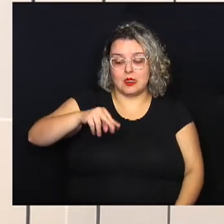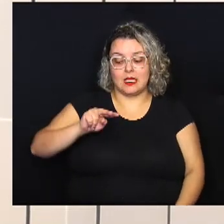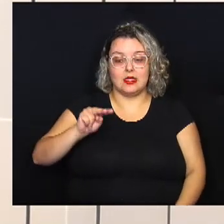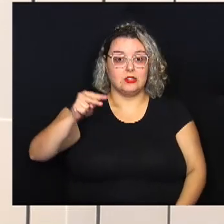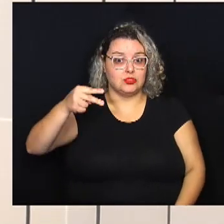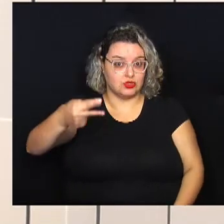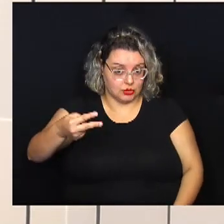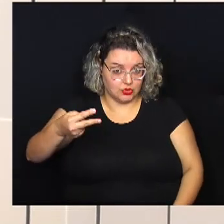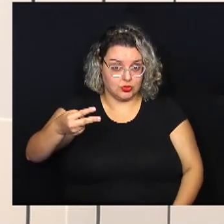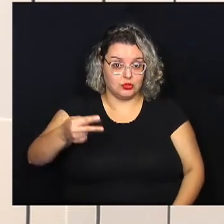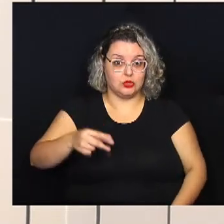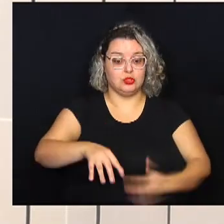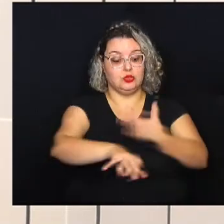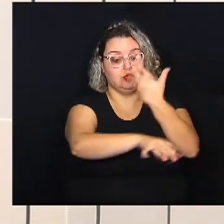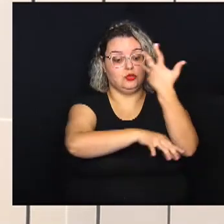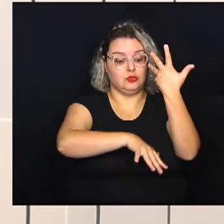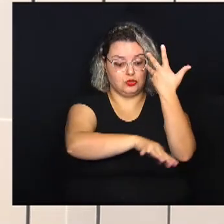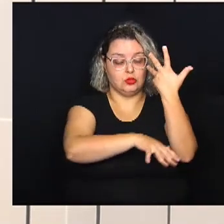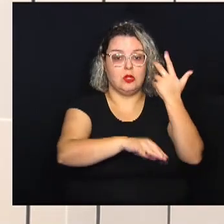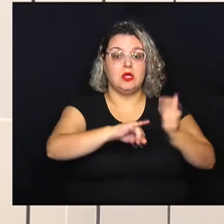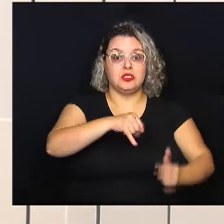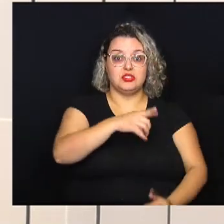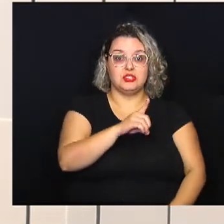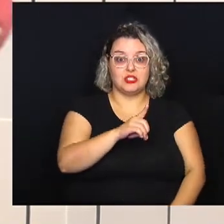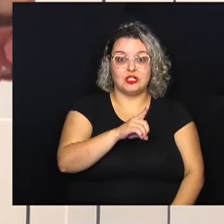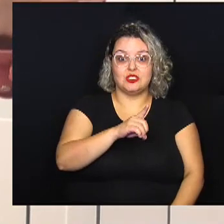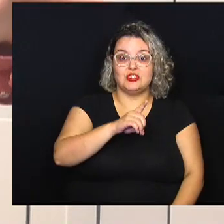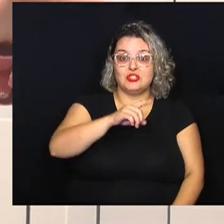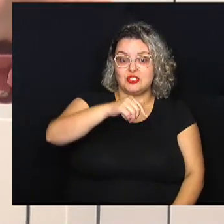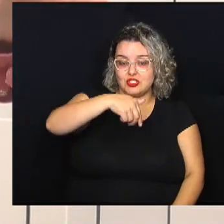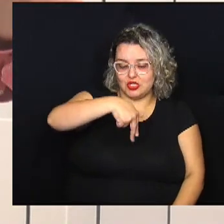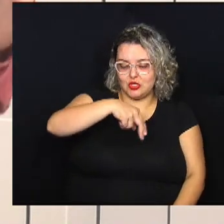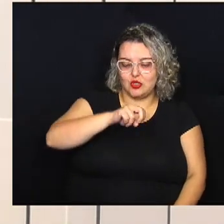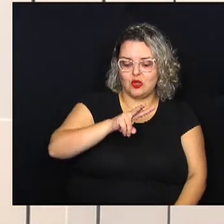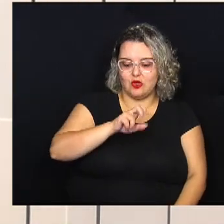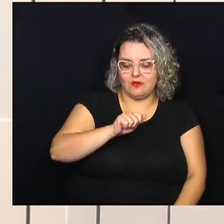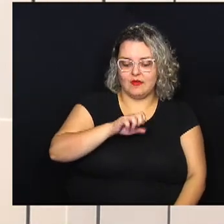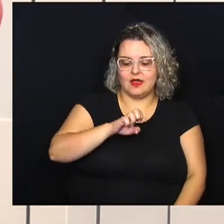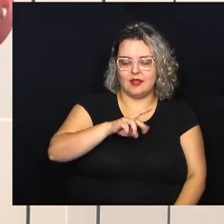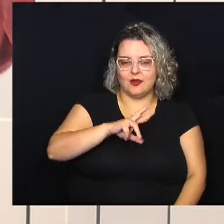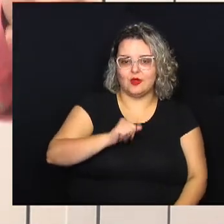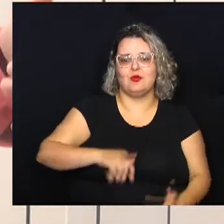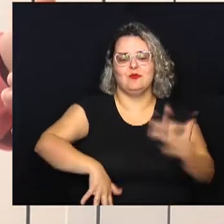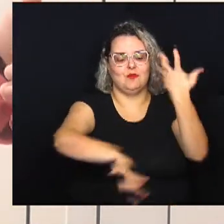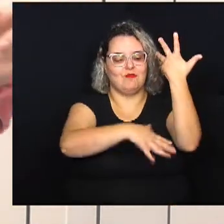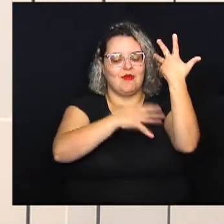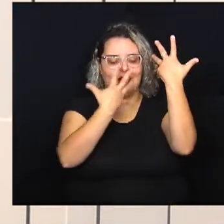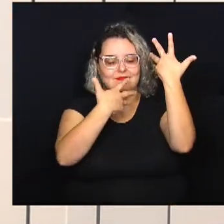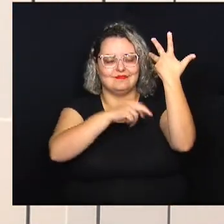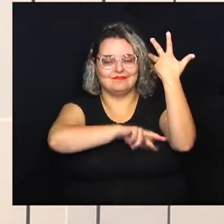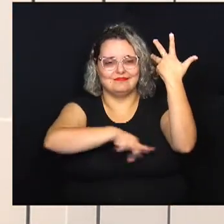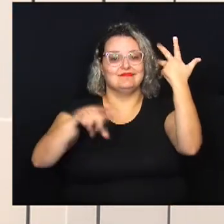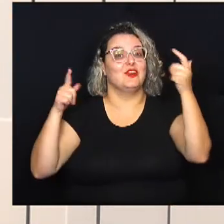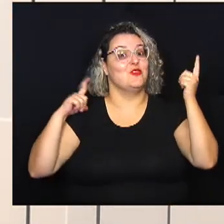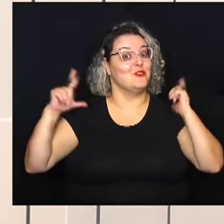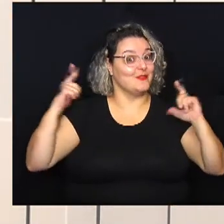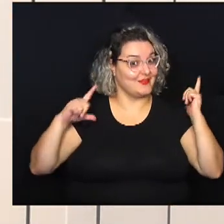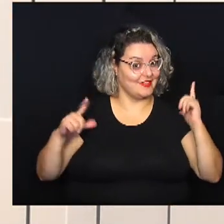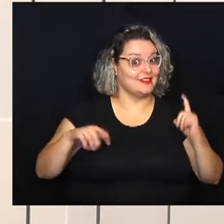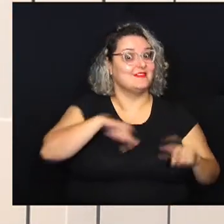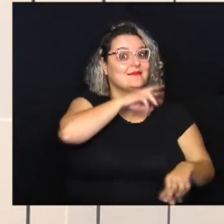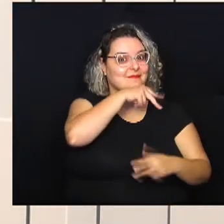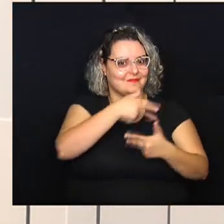no Jardim Nova Europa, ganhou um parcão, que é aquele espaço dedicado ao lazer dos pets. E o local